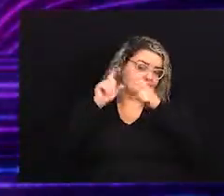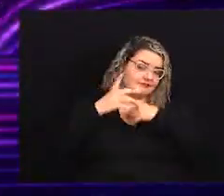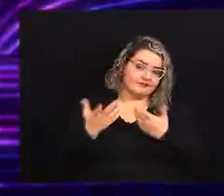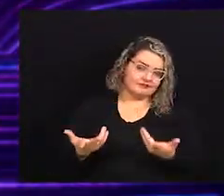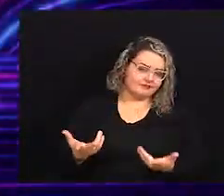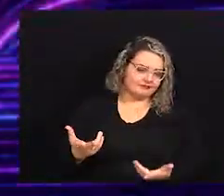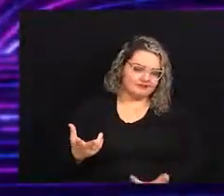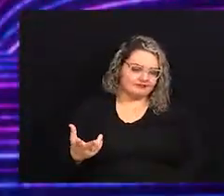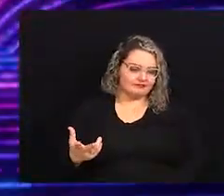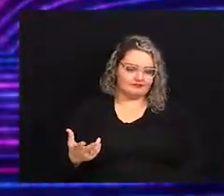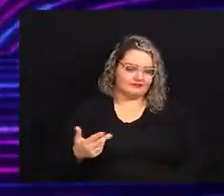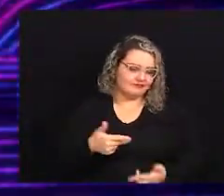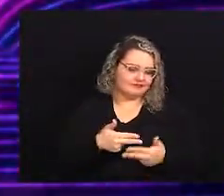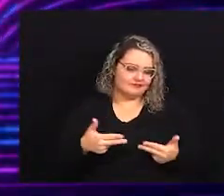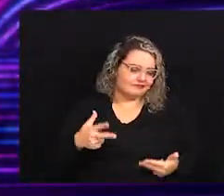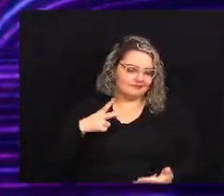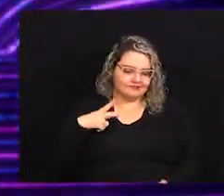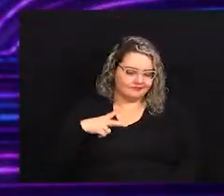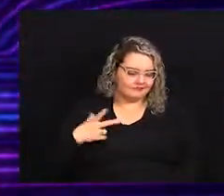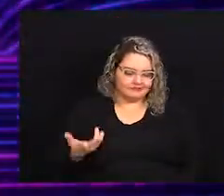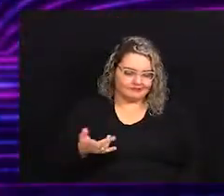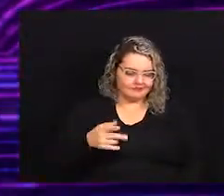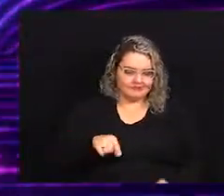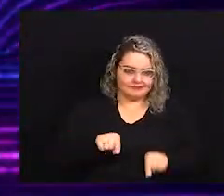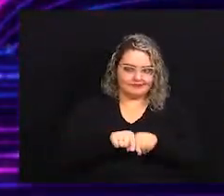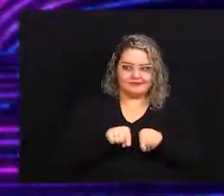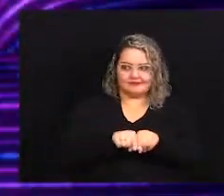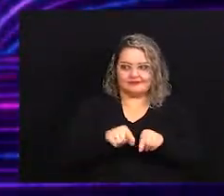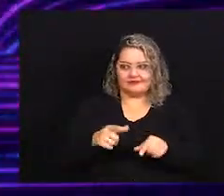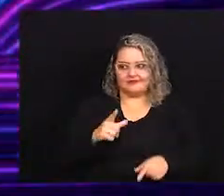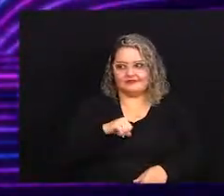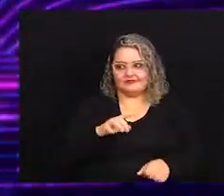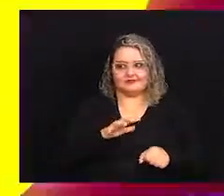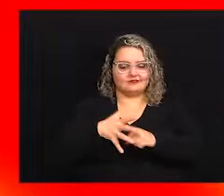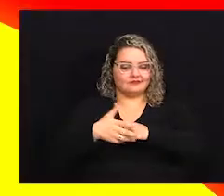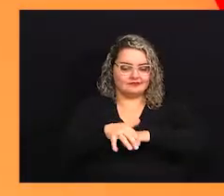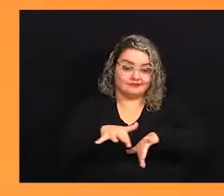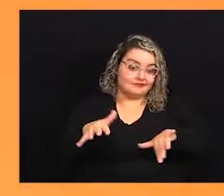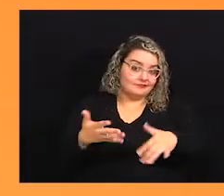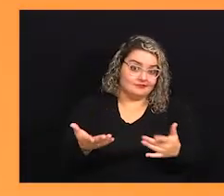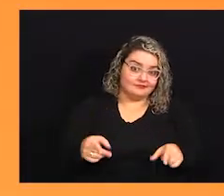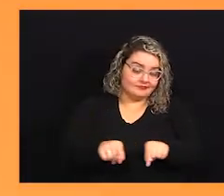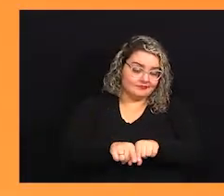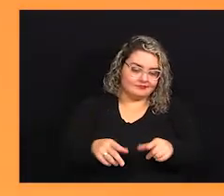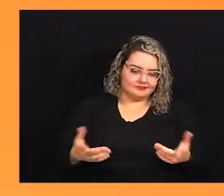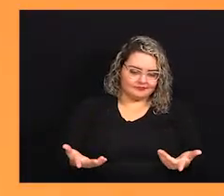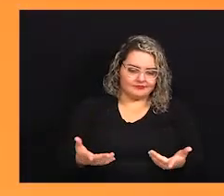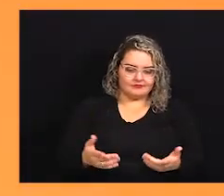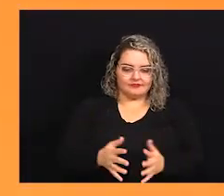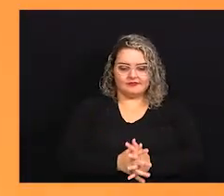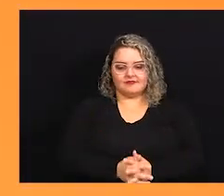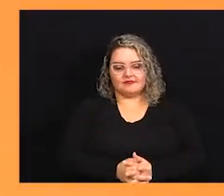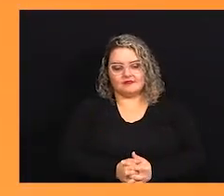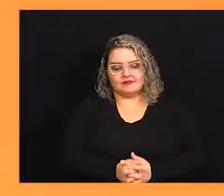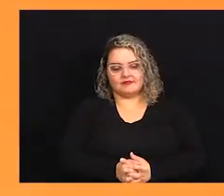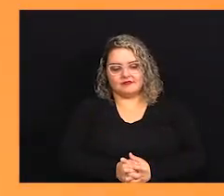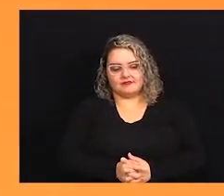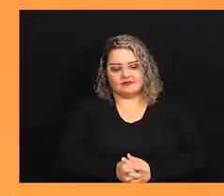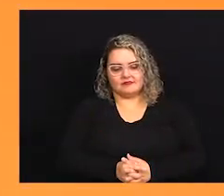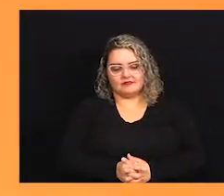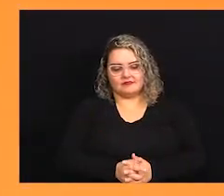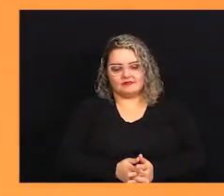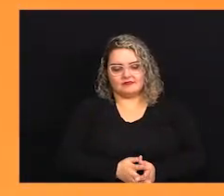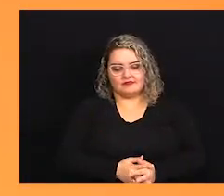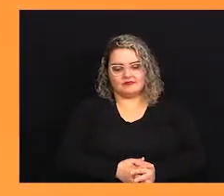desafios de ordem pessoal também, cara. Teve uma pandemia no meio e eu tive